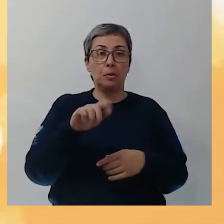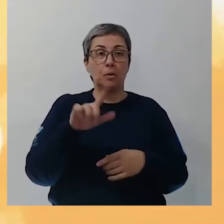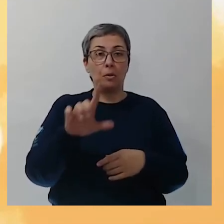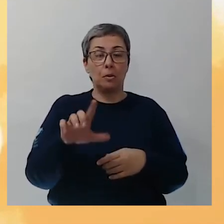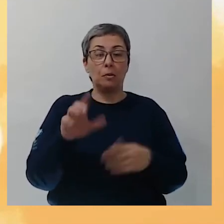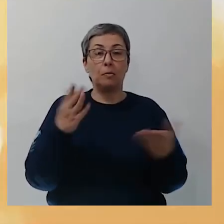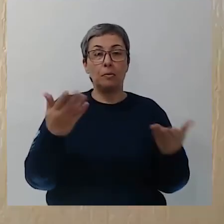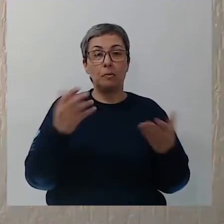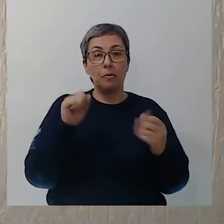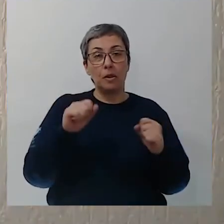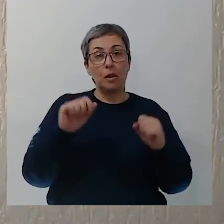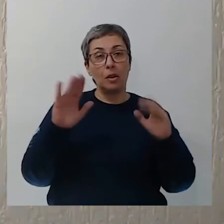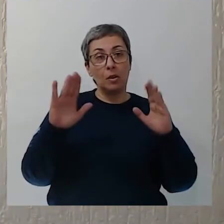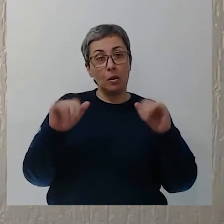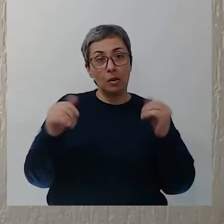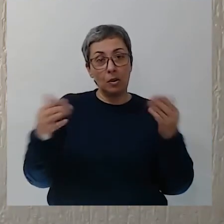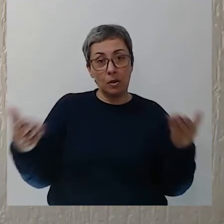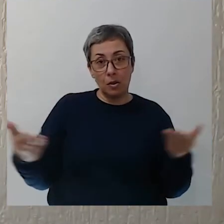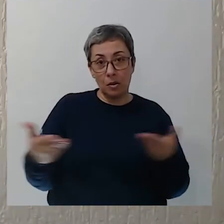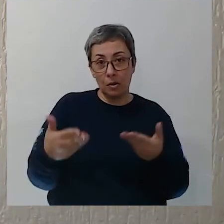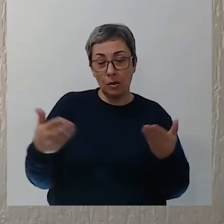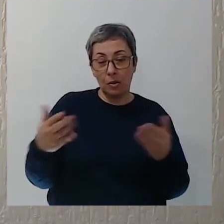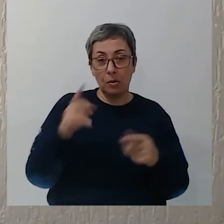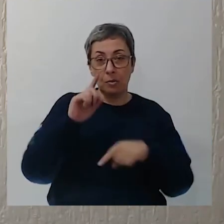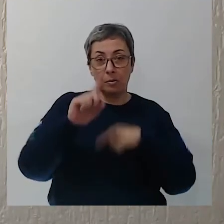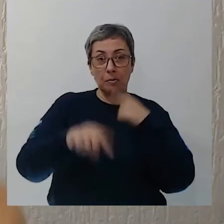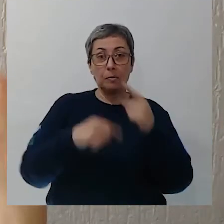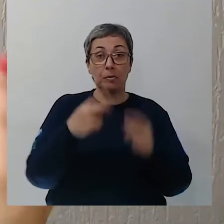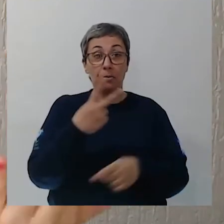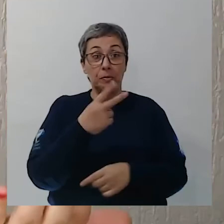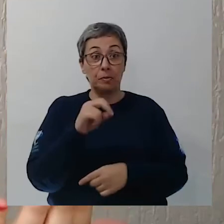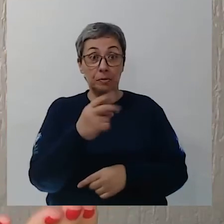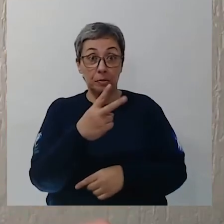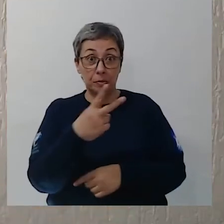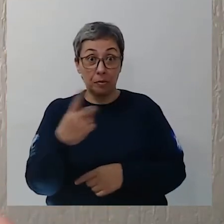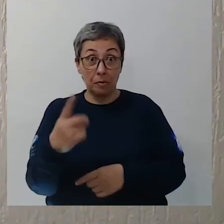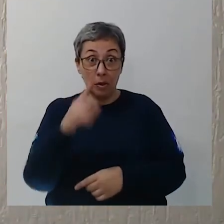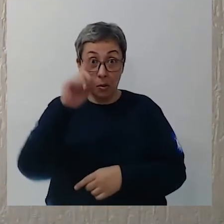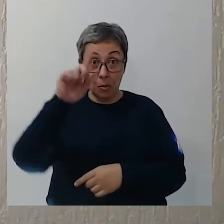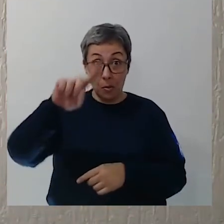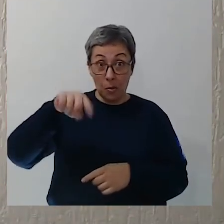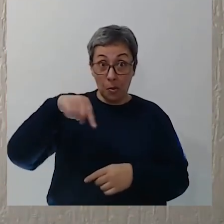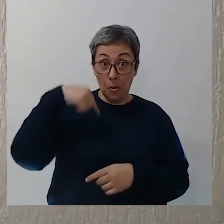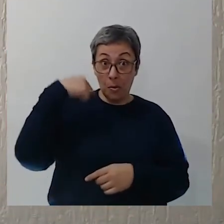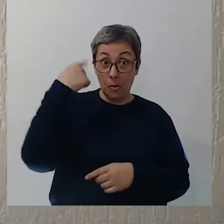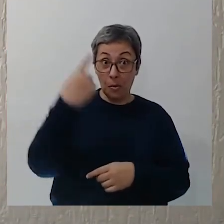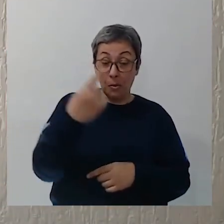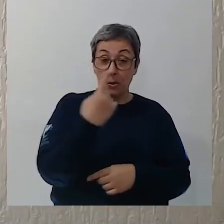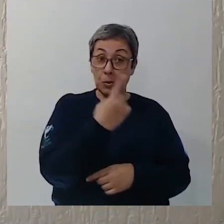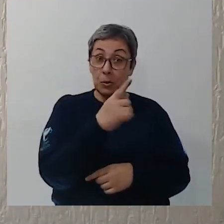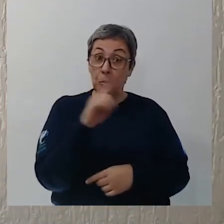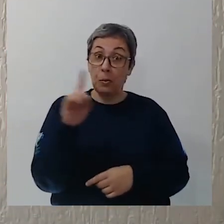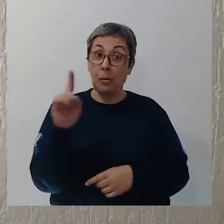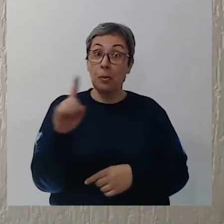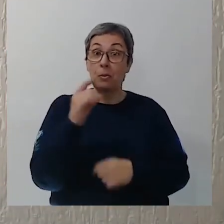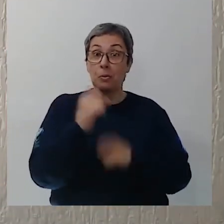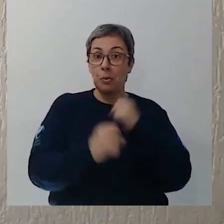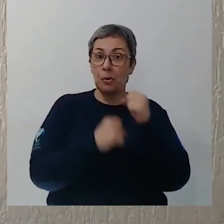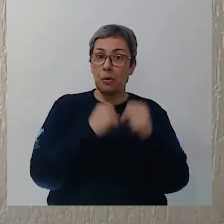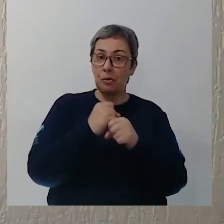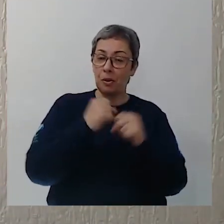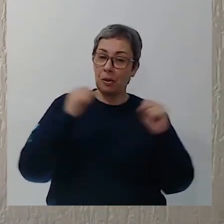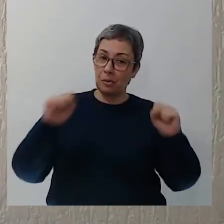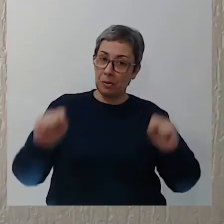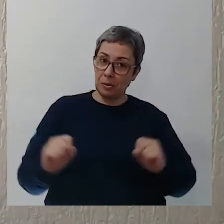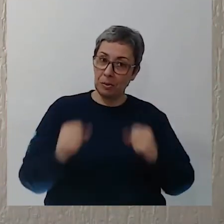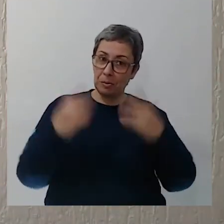ejaguarulhos.doep@gmail.com. Eu vou me despedir de vocês agora de 2021, né? Porque o próximo programa, que vai ser o último do ano, vai ser